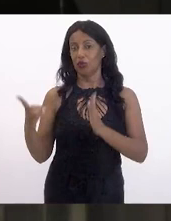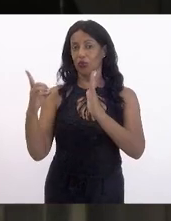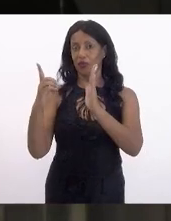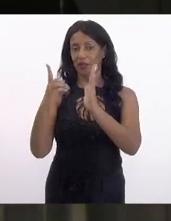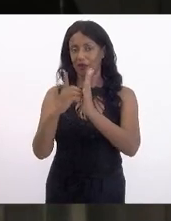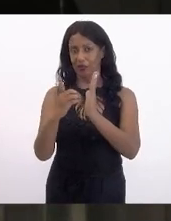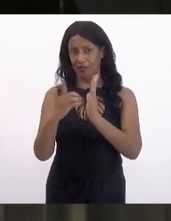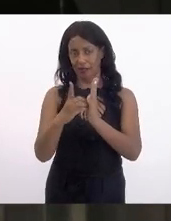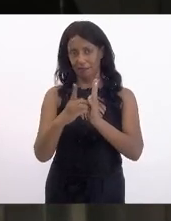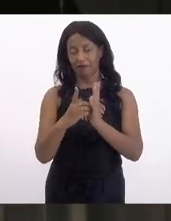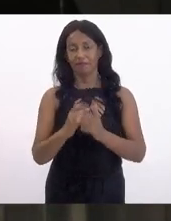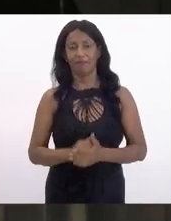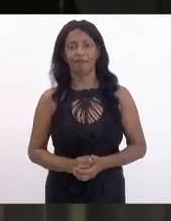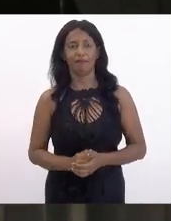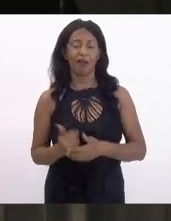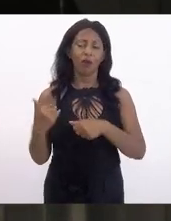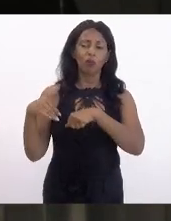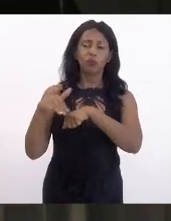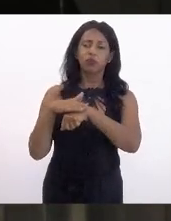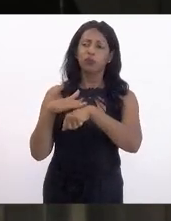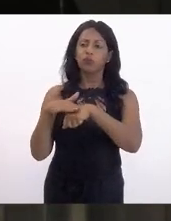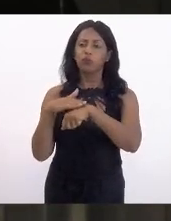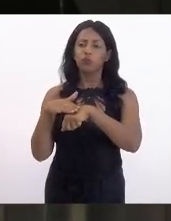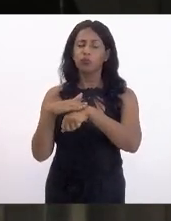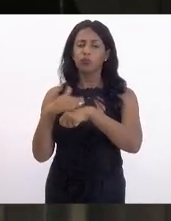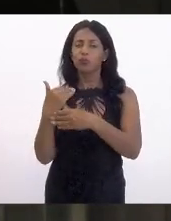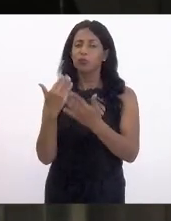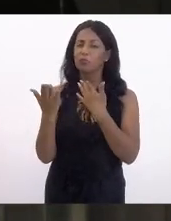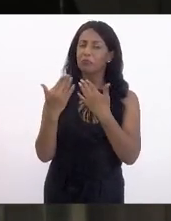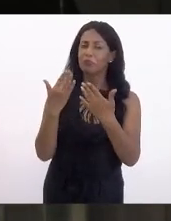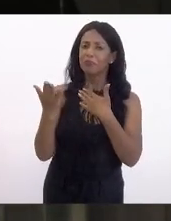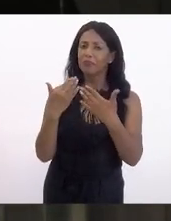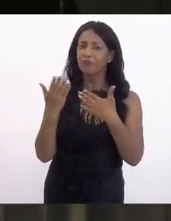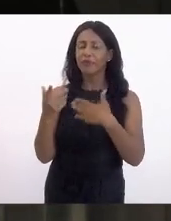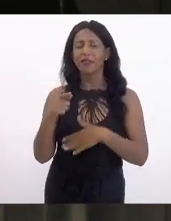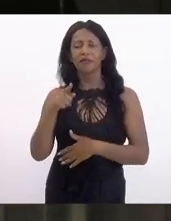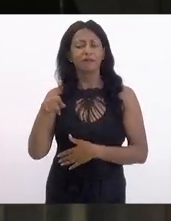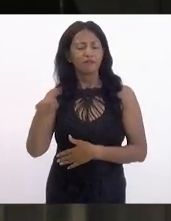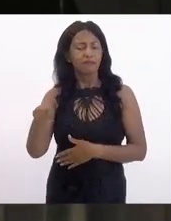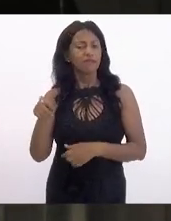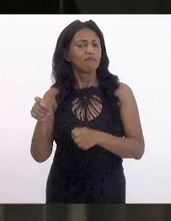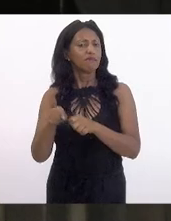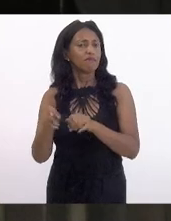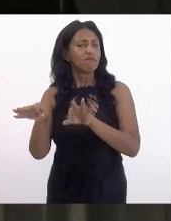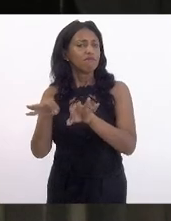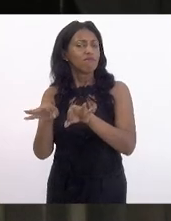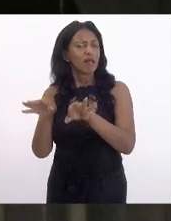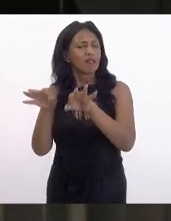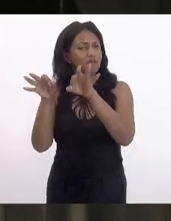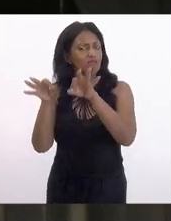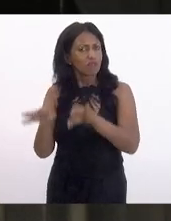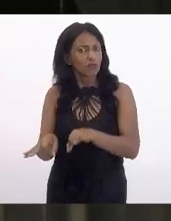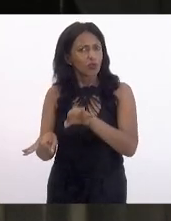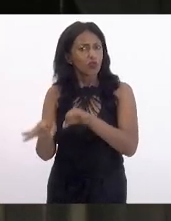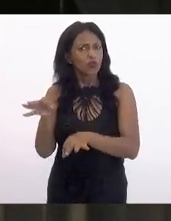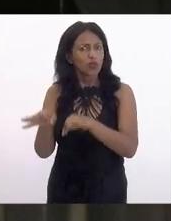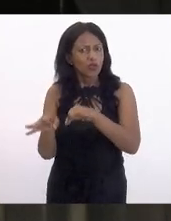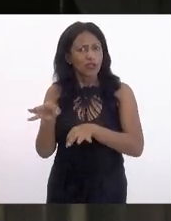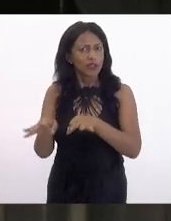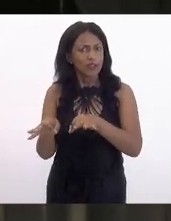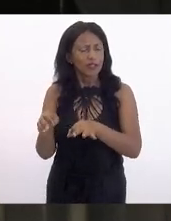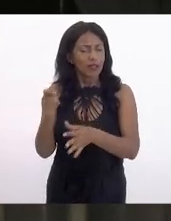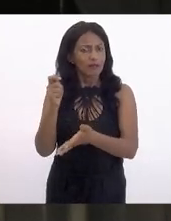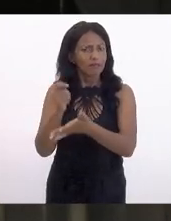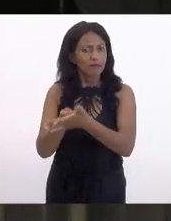Detran para conversar com ele para que ele faça Justiça tributária